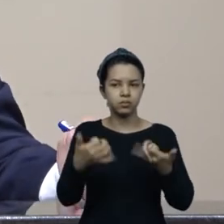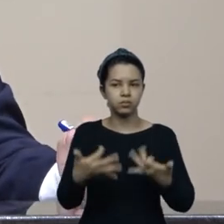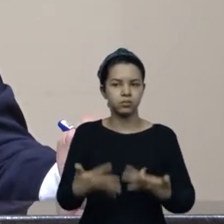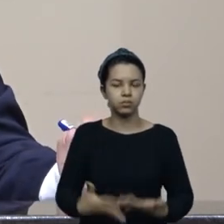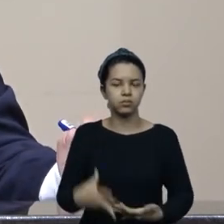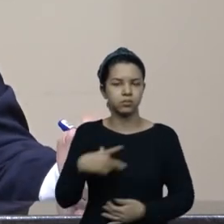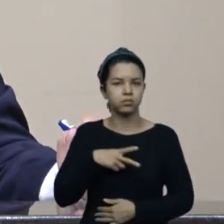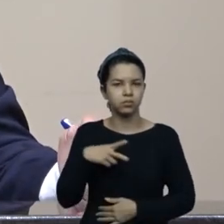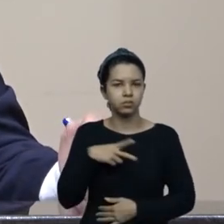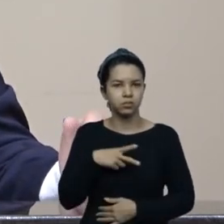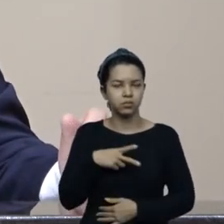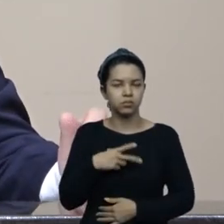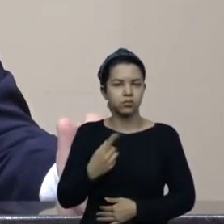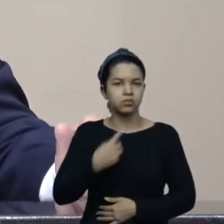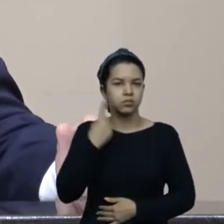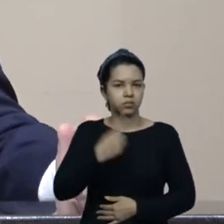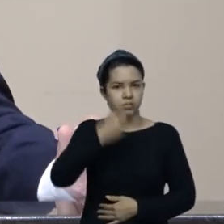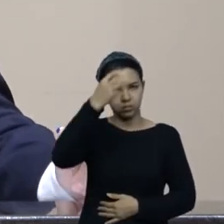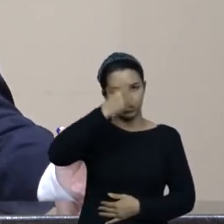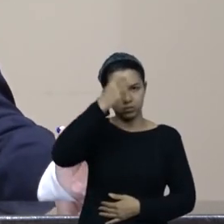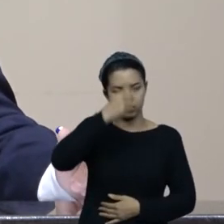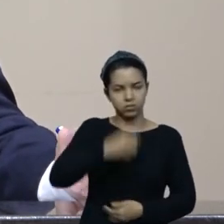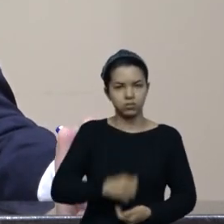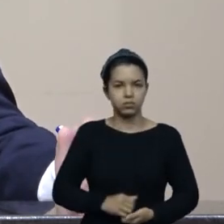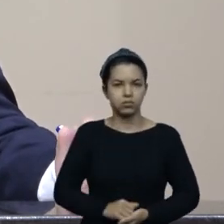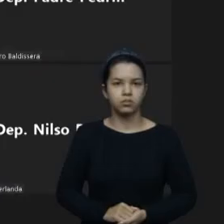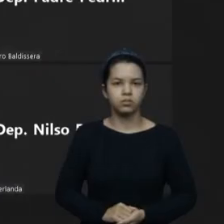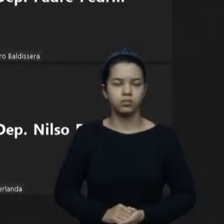com a palavra, deputado Maurício Skudlark.